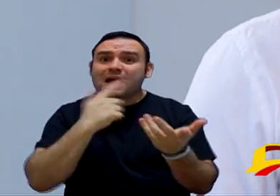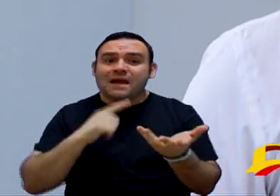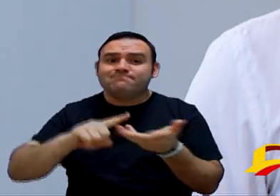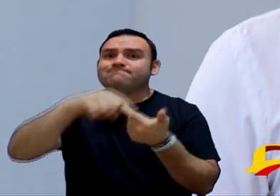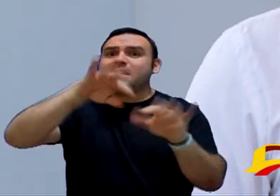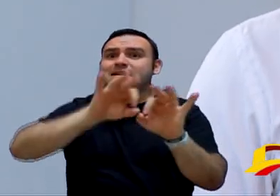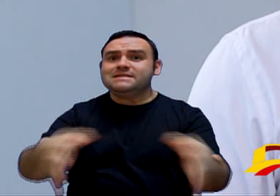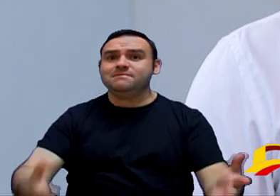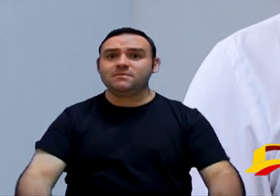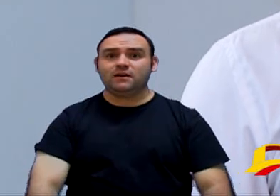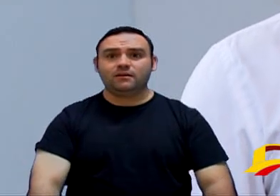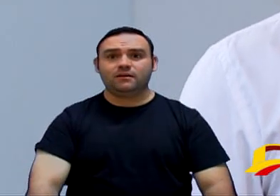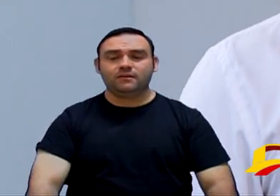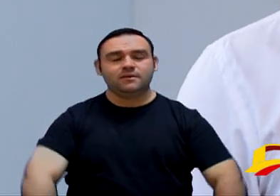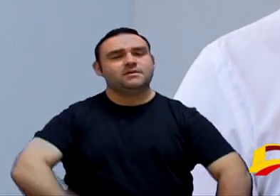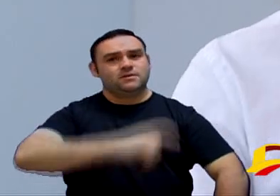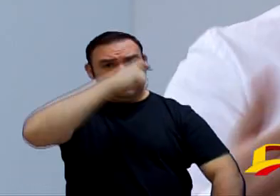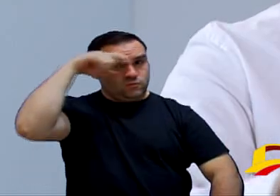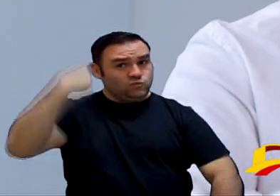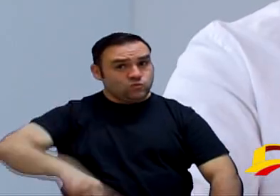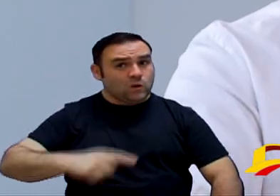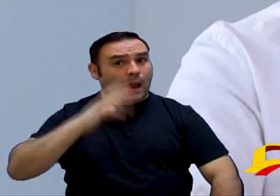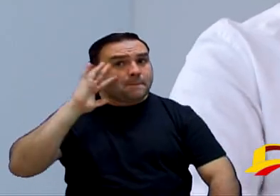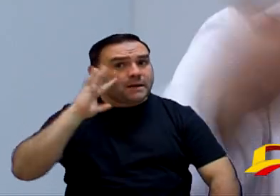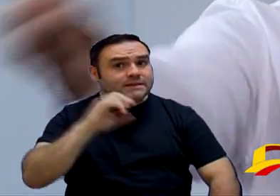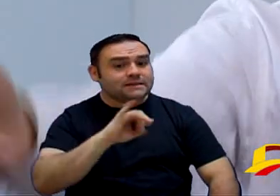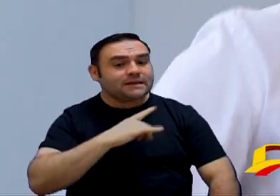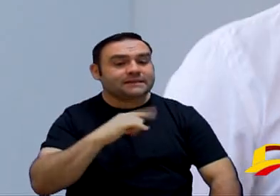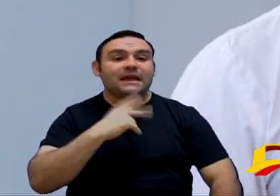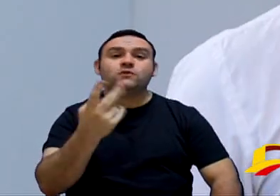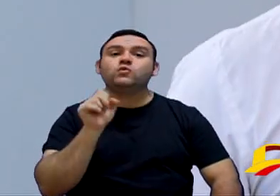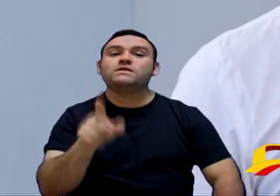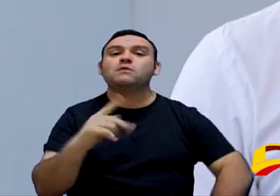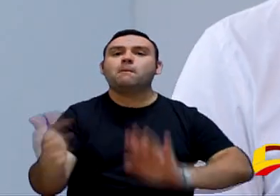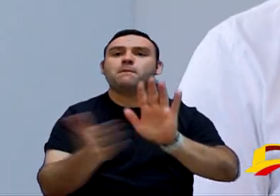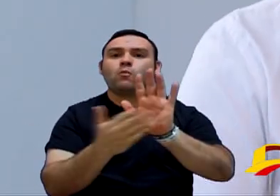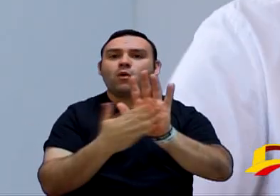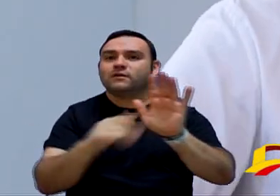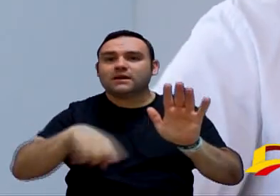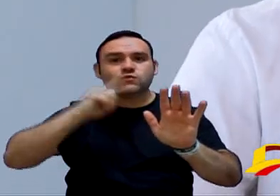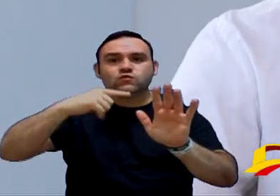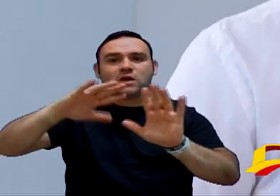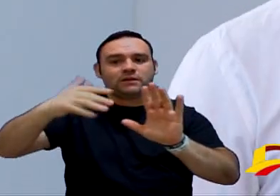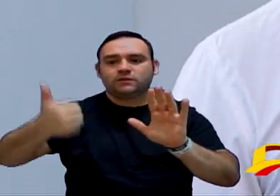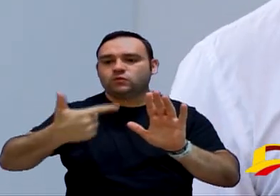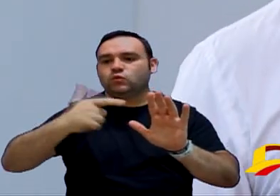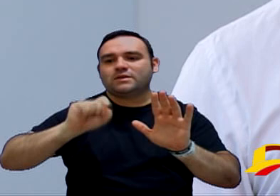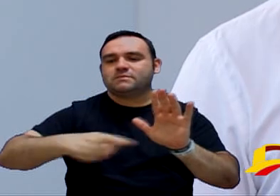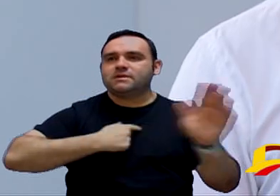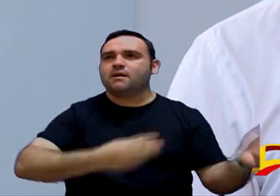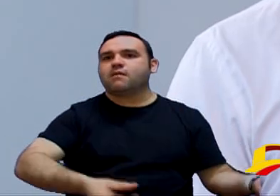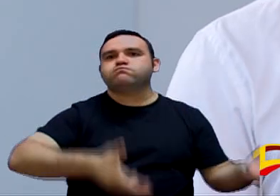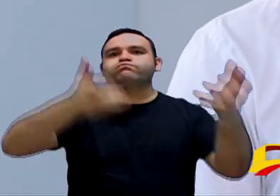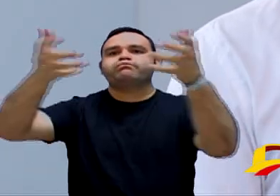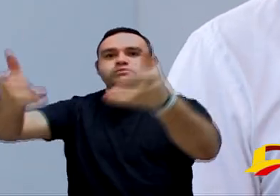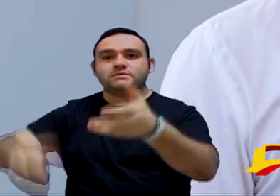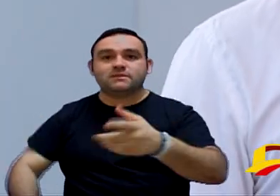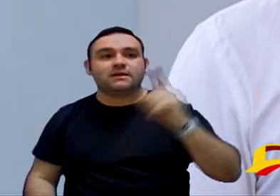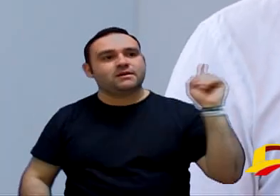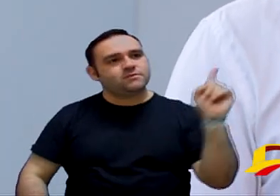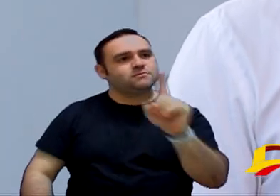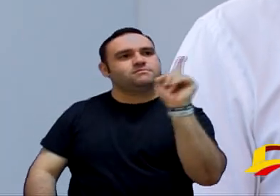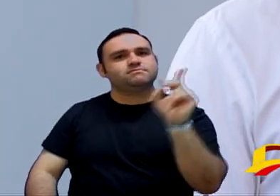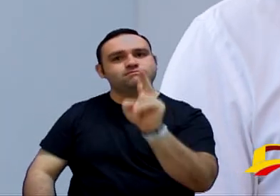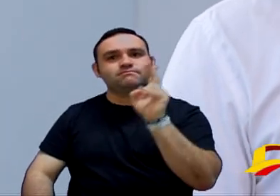demanda entendeu dá um trabalho Imagine quando você tem duas mil proposituras eu não dá para colocar as duas mil debaixo do braço né Vereador